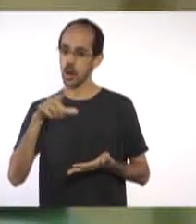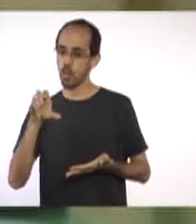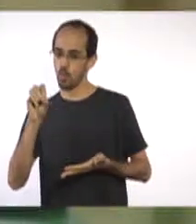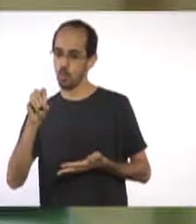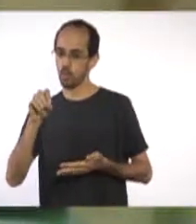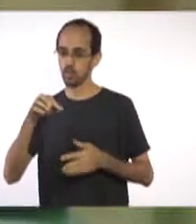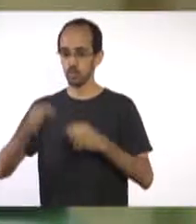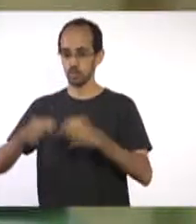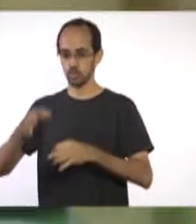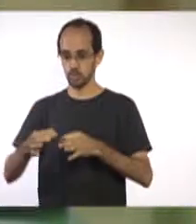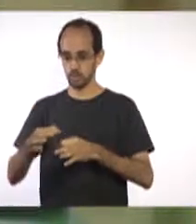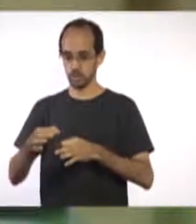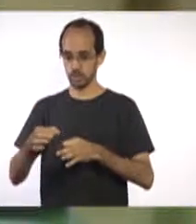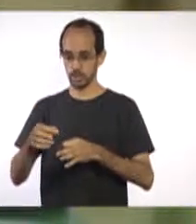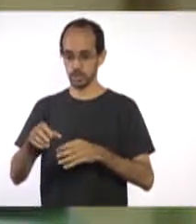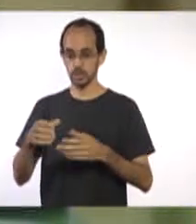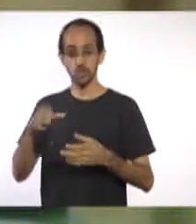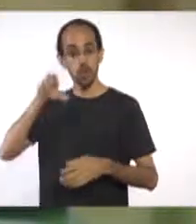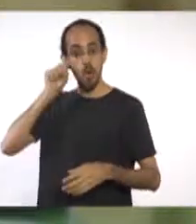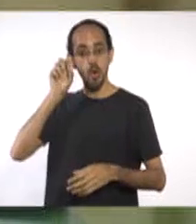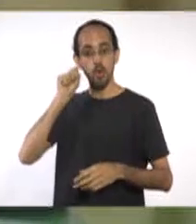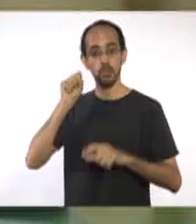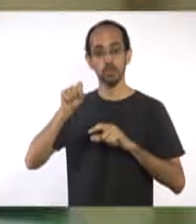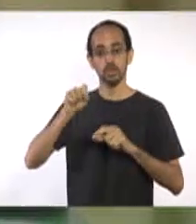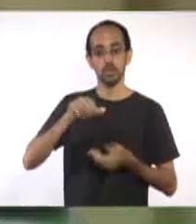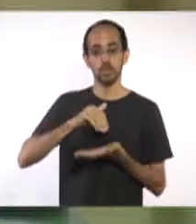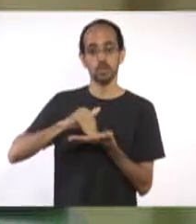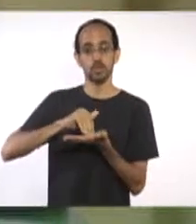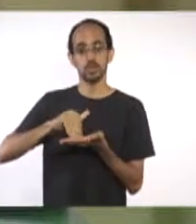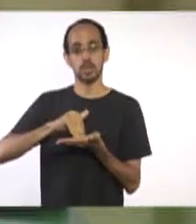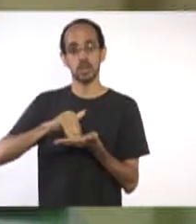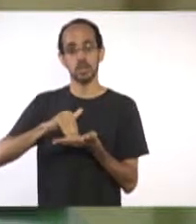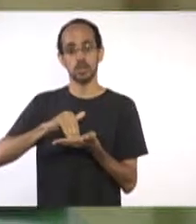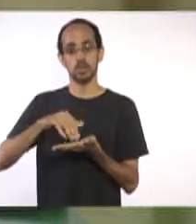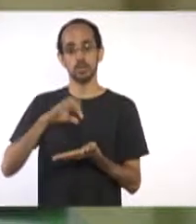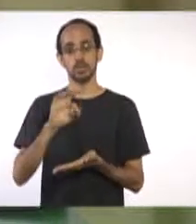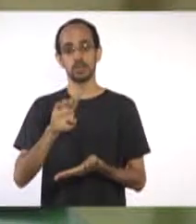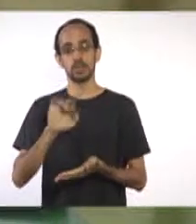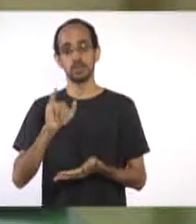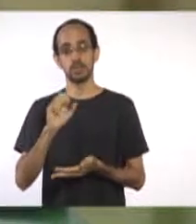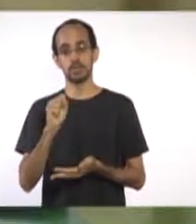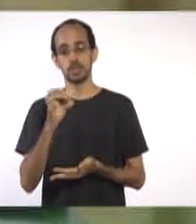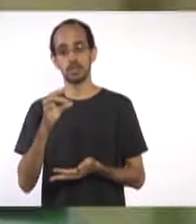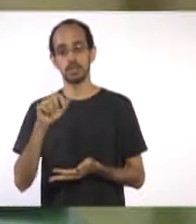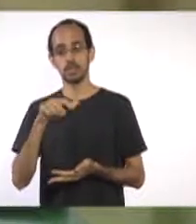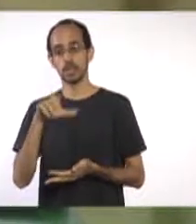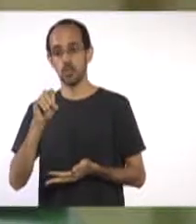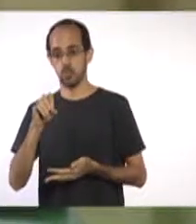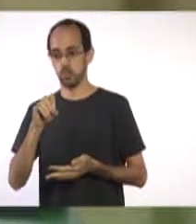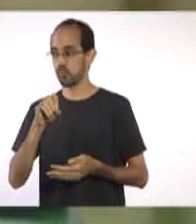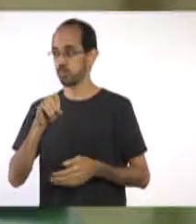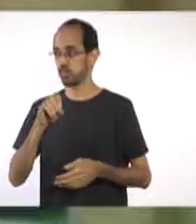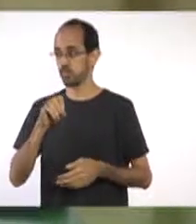ouvir o secretário Tristão, porque aí, para ouvir o secretário Tristão, quem tem